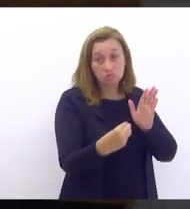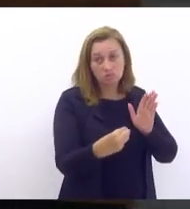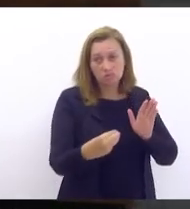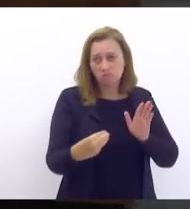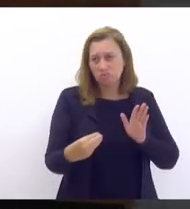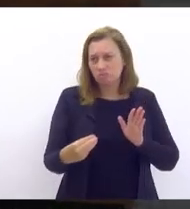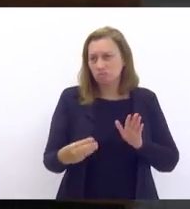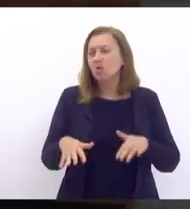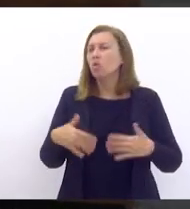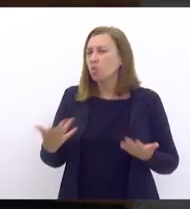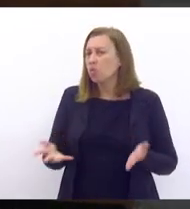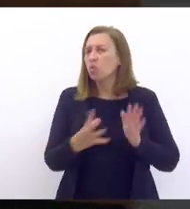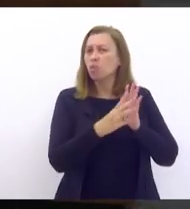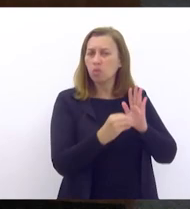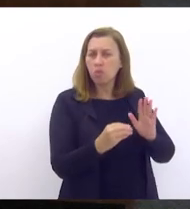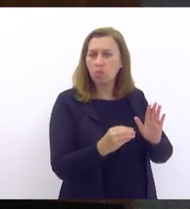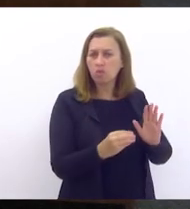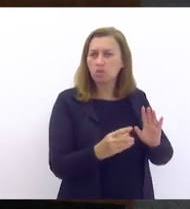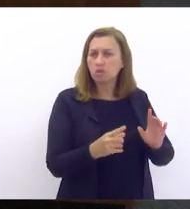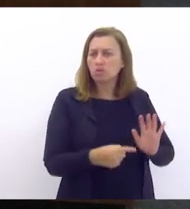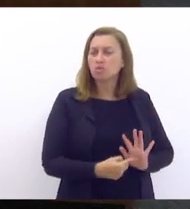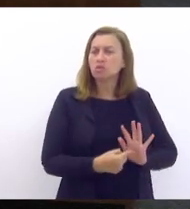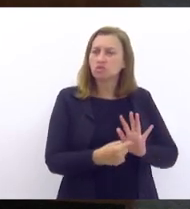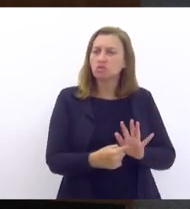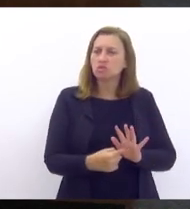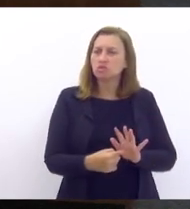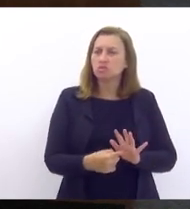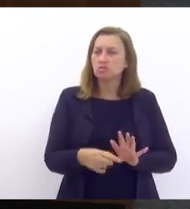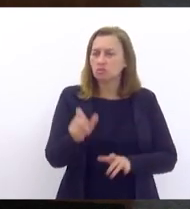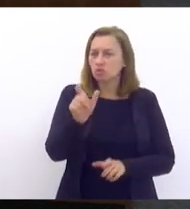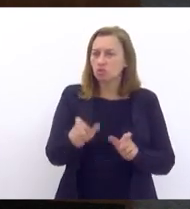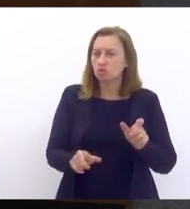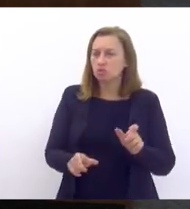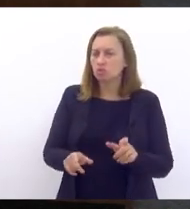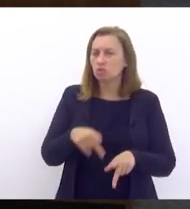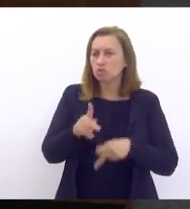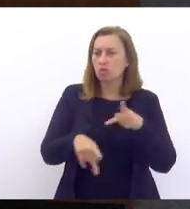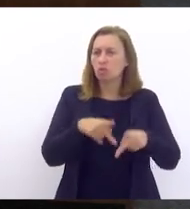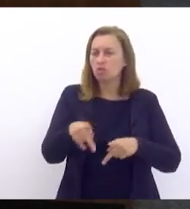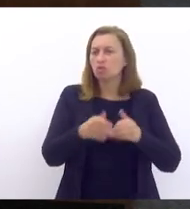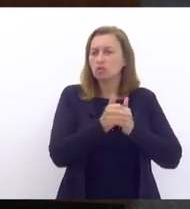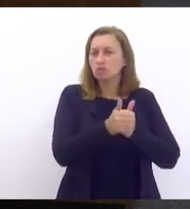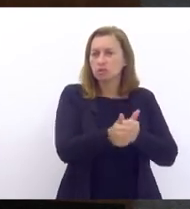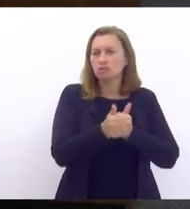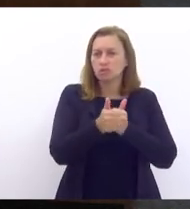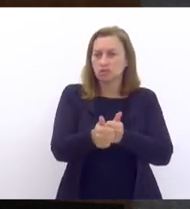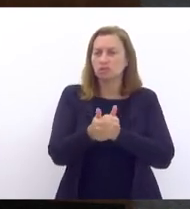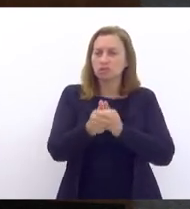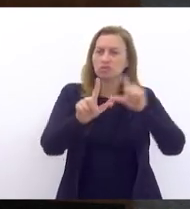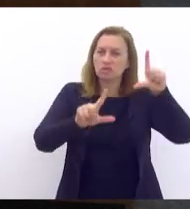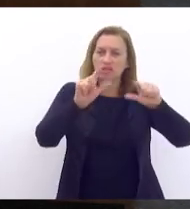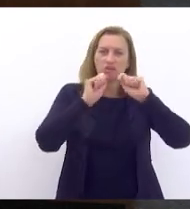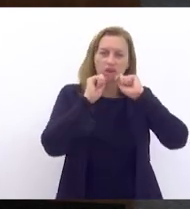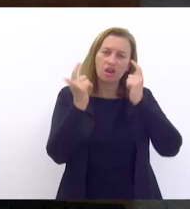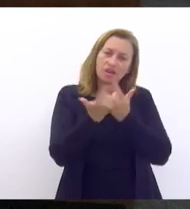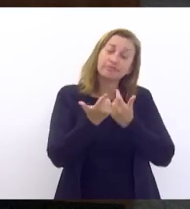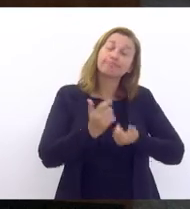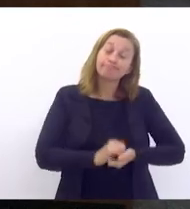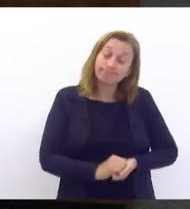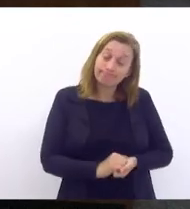que exemplo nós estamos dando para os nossos eleitores quando nos acompanham através da TV